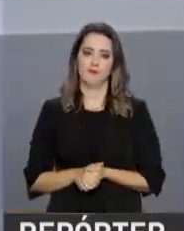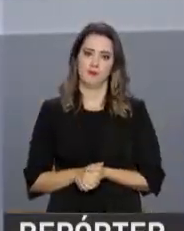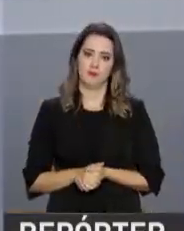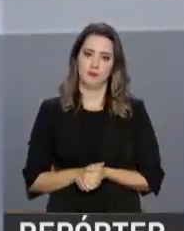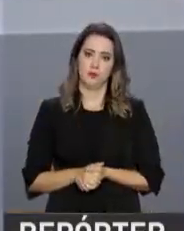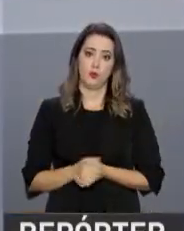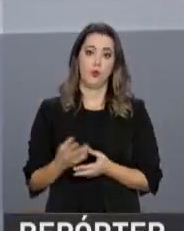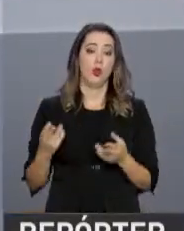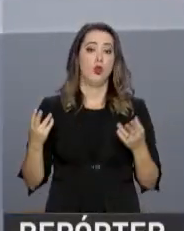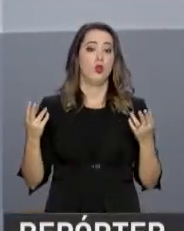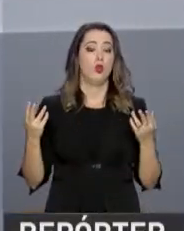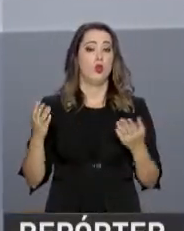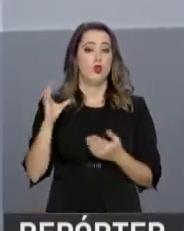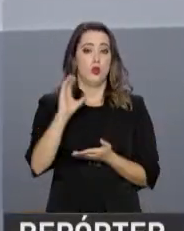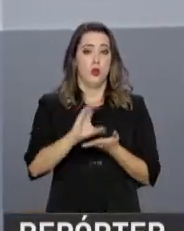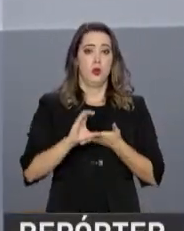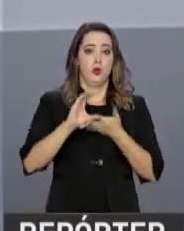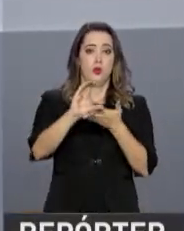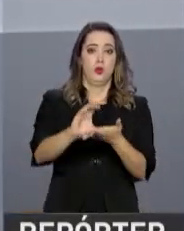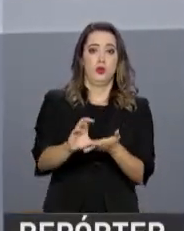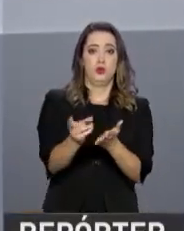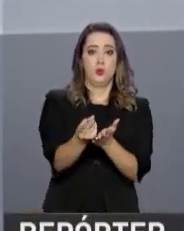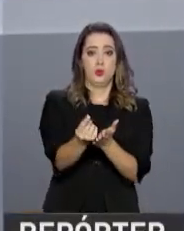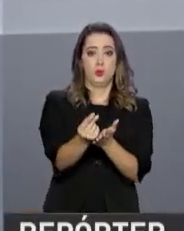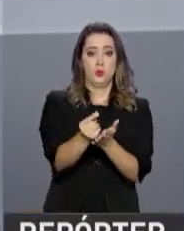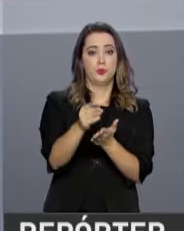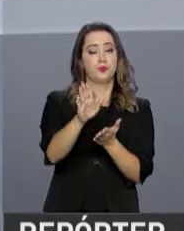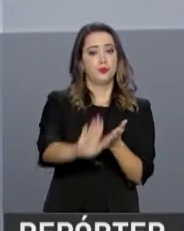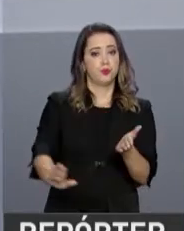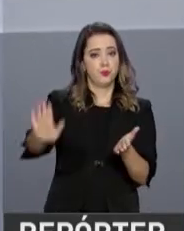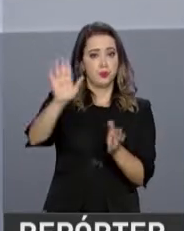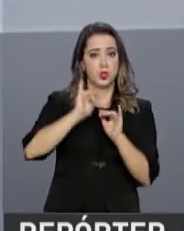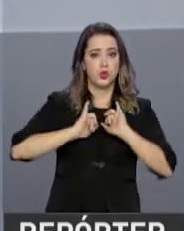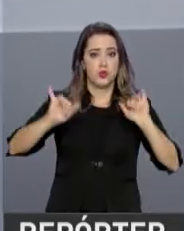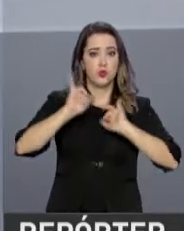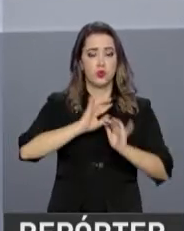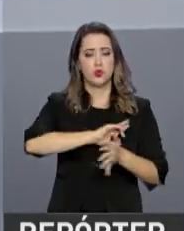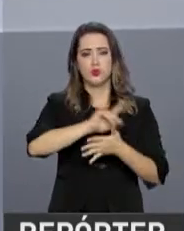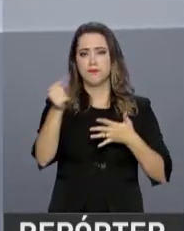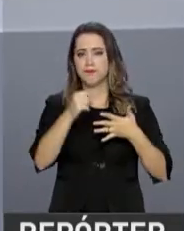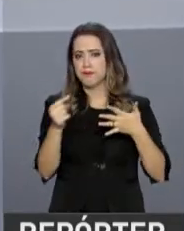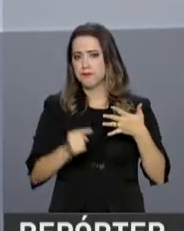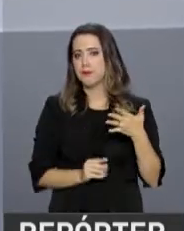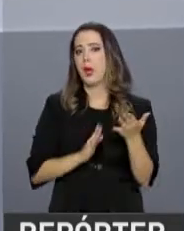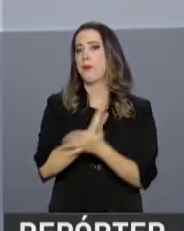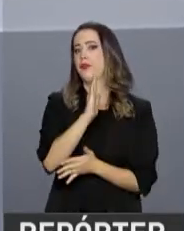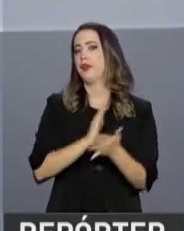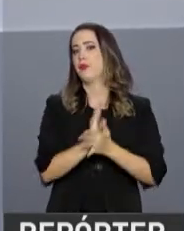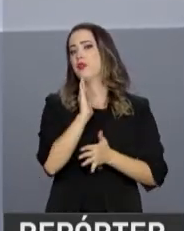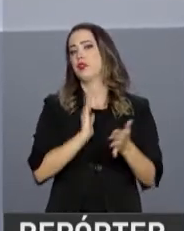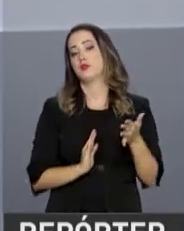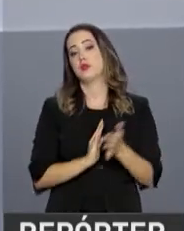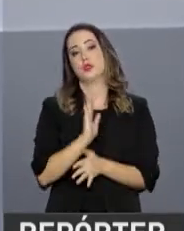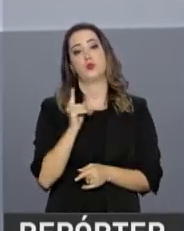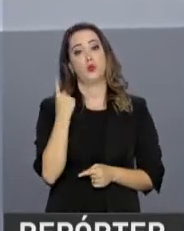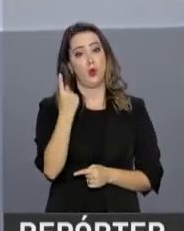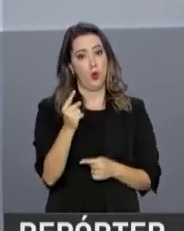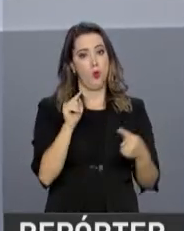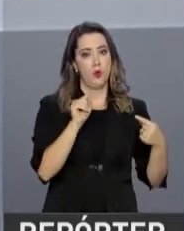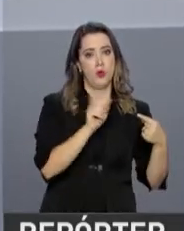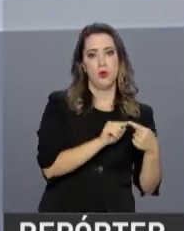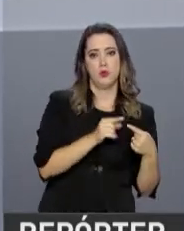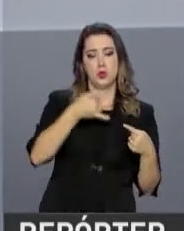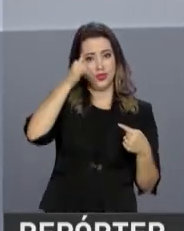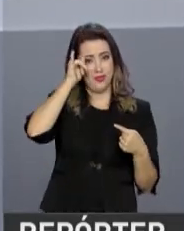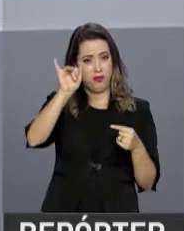conselho monetário nacional se reuniu na tarde de hoje e divulgou diversas medidas aprovadas uma delas tem o objetivo de prevenir